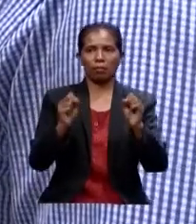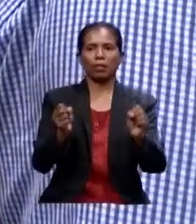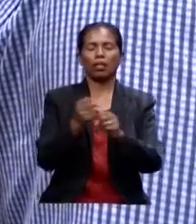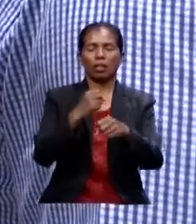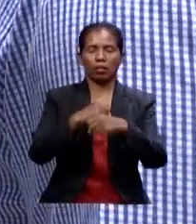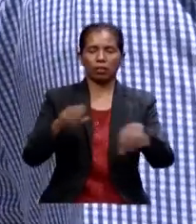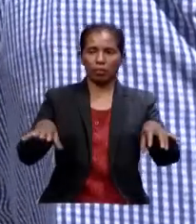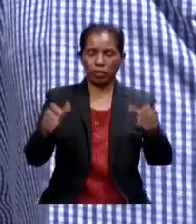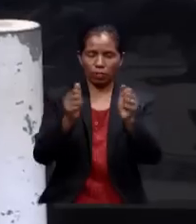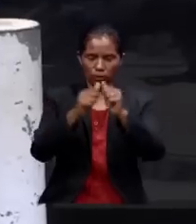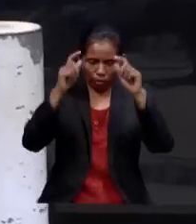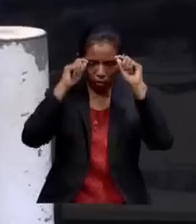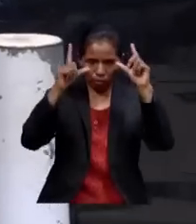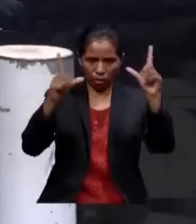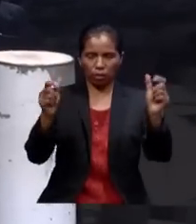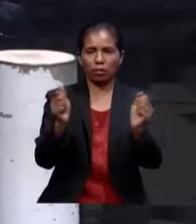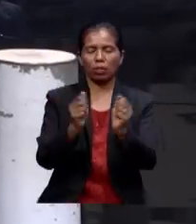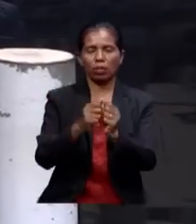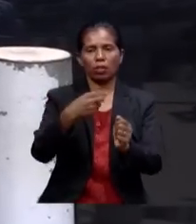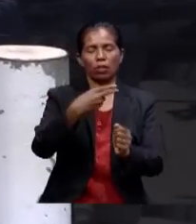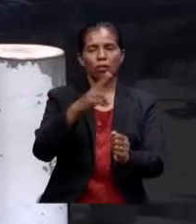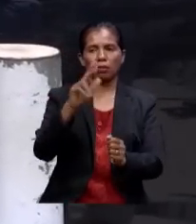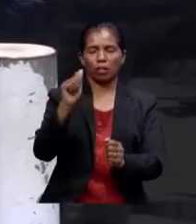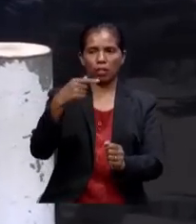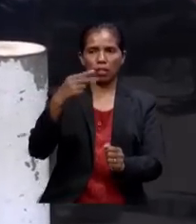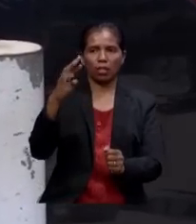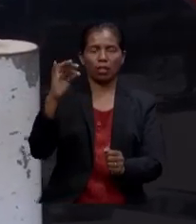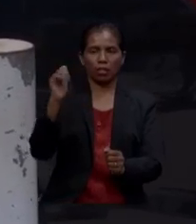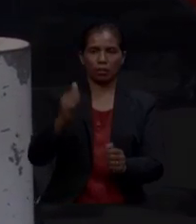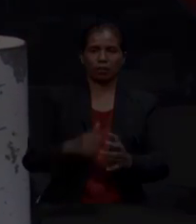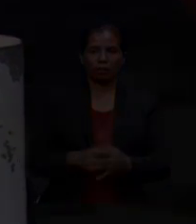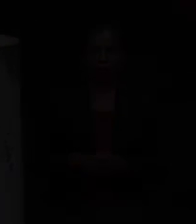amizade entre Timor-Leste e Hungária. Laura Xavier, Jacinto Fuca, Gemen.